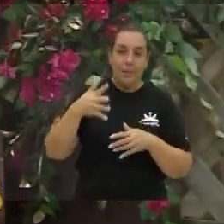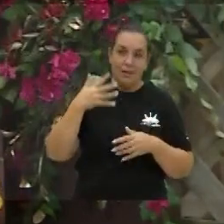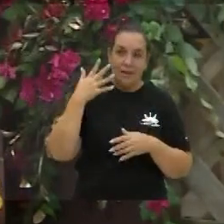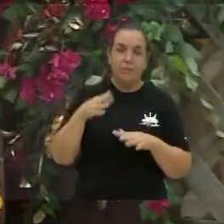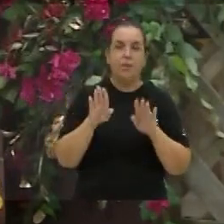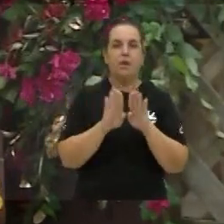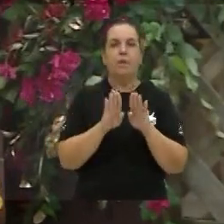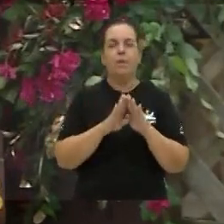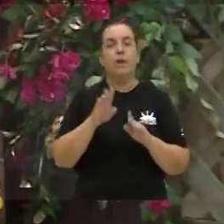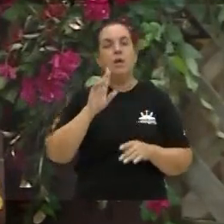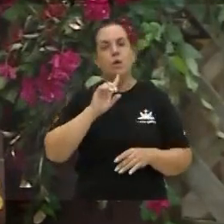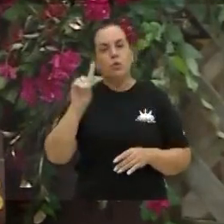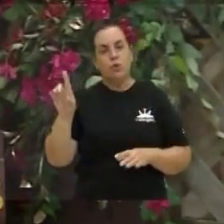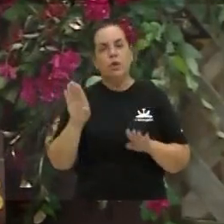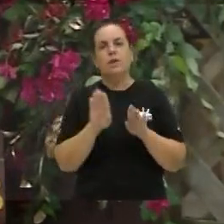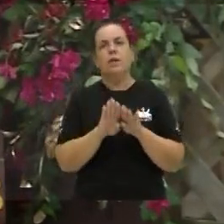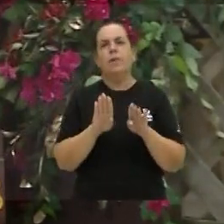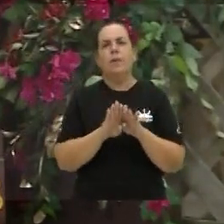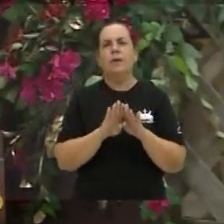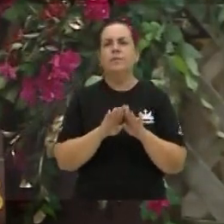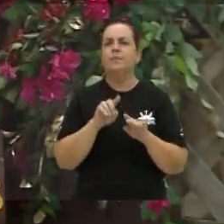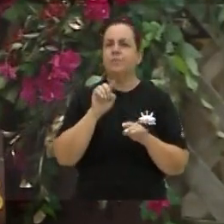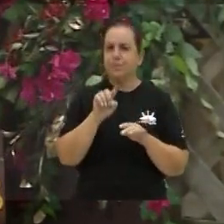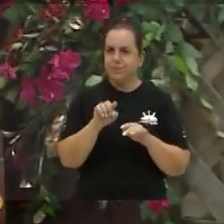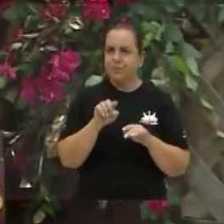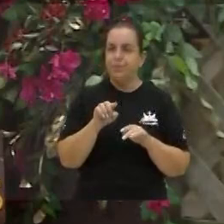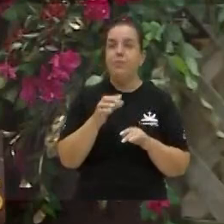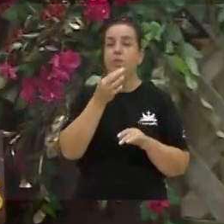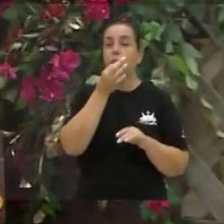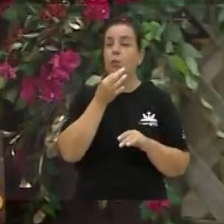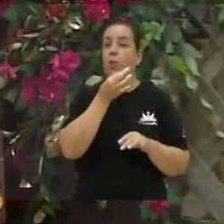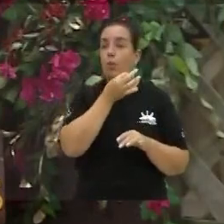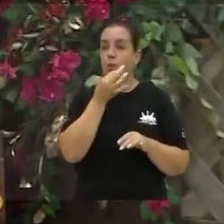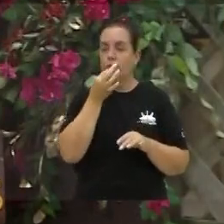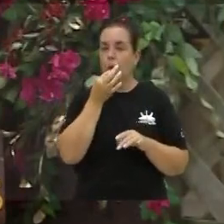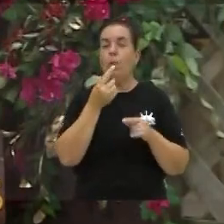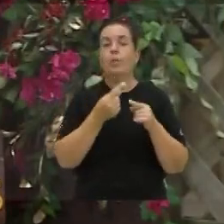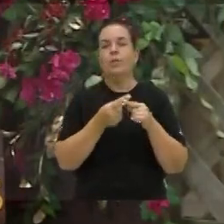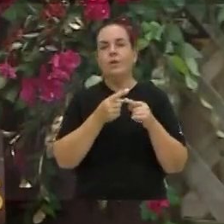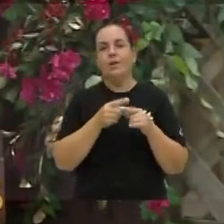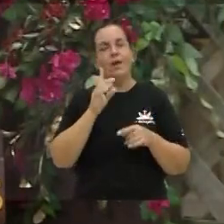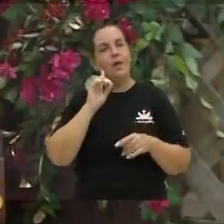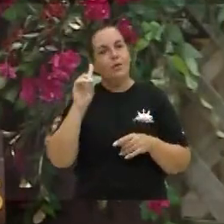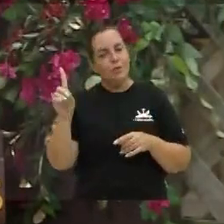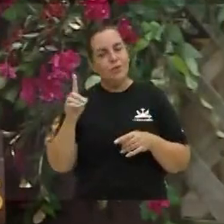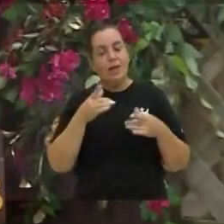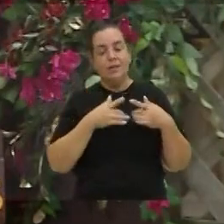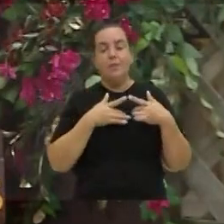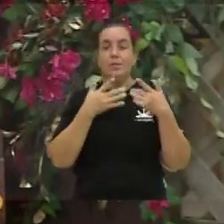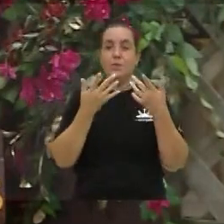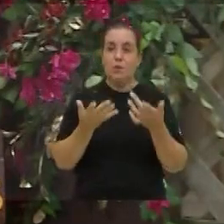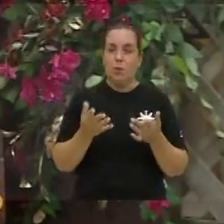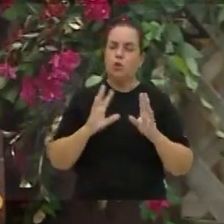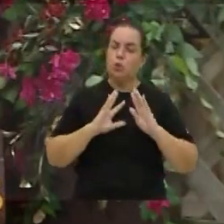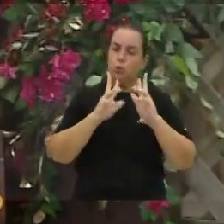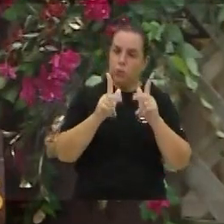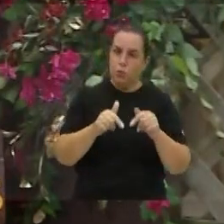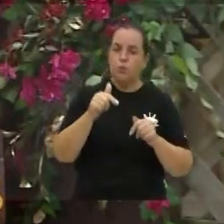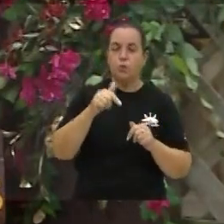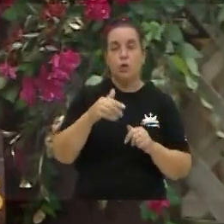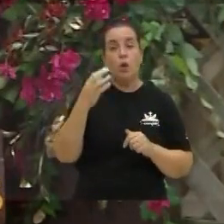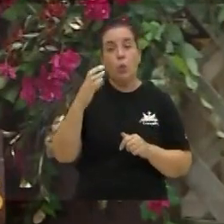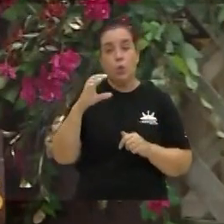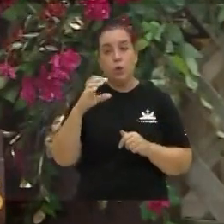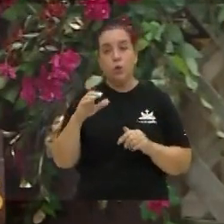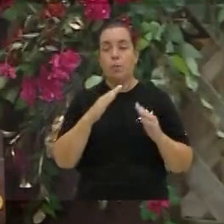Inclusive é o dia que vai também se dar comunhão, porque é Dia da Misericórdia, e todos que quiserem de Curitiba,